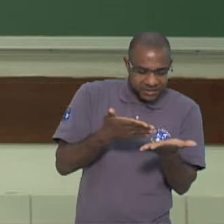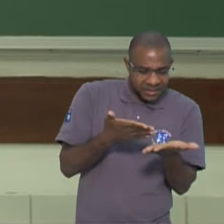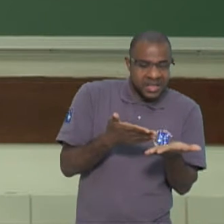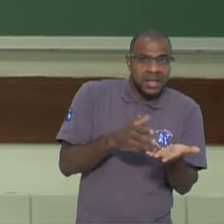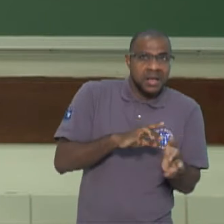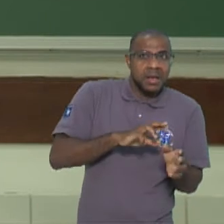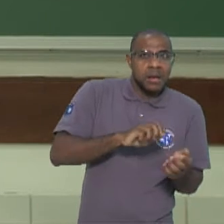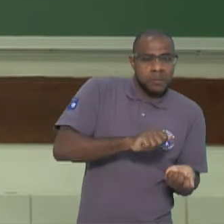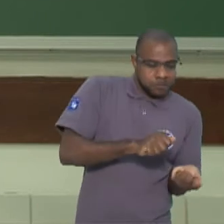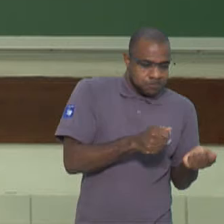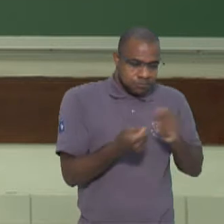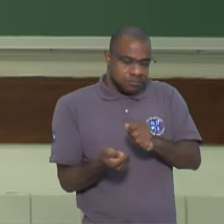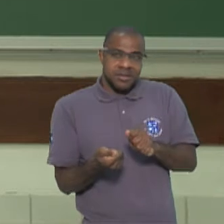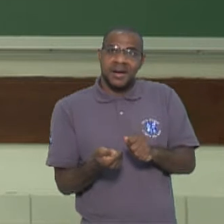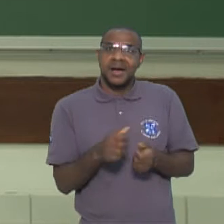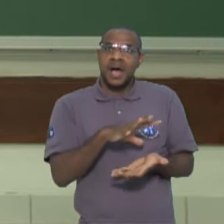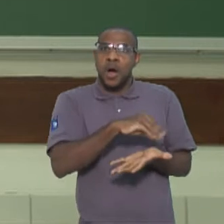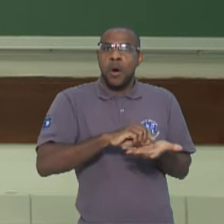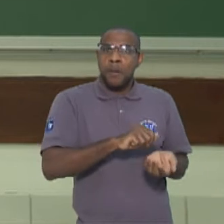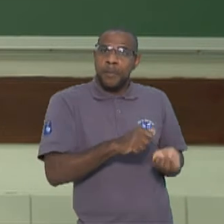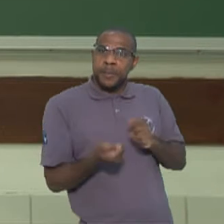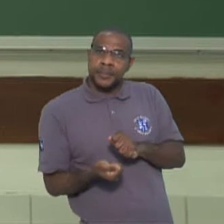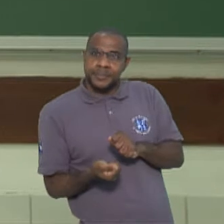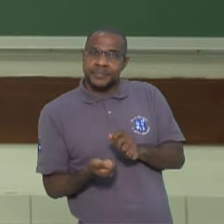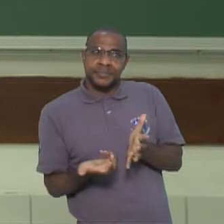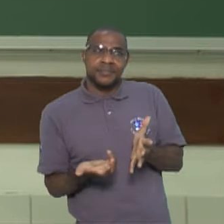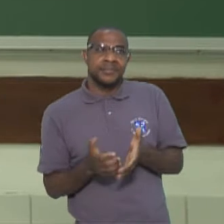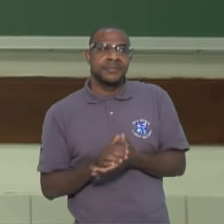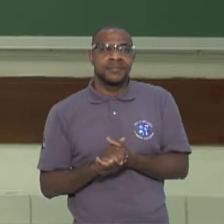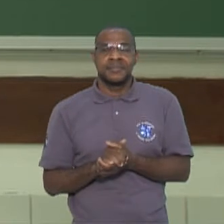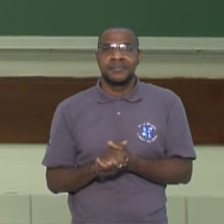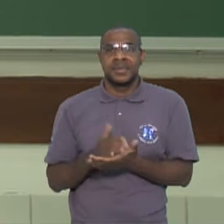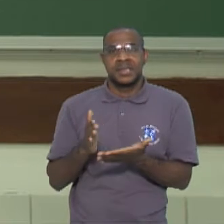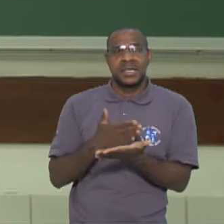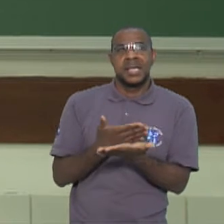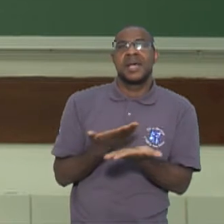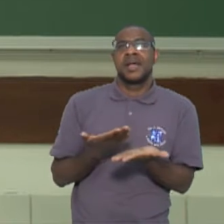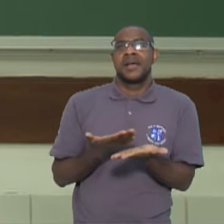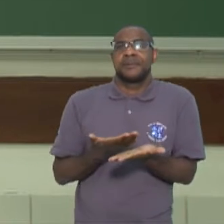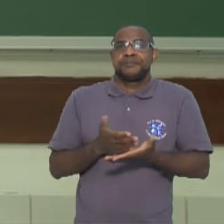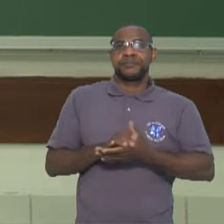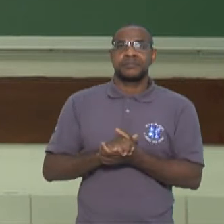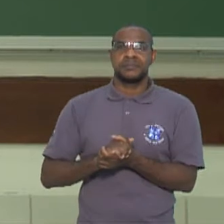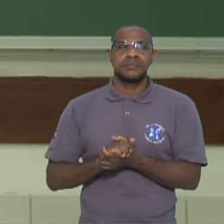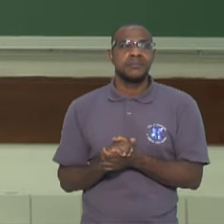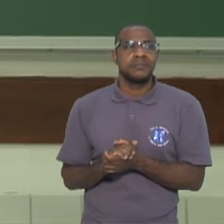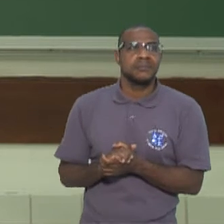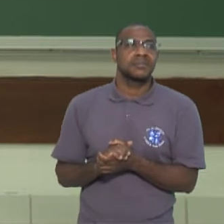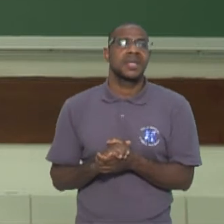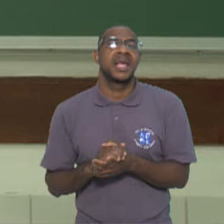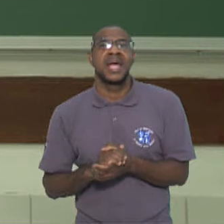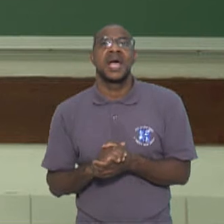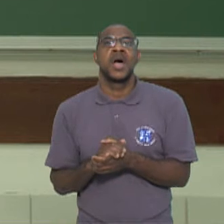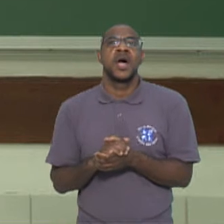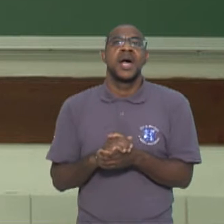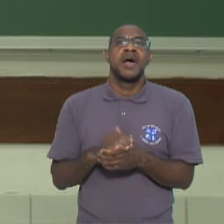cinema, adaptações de livros, por exemplo, Harry Potter, por exemplo, O Senhor dos